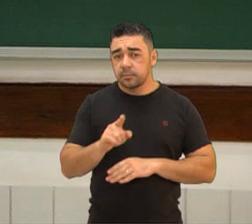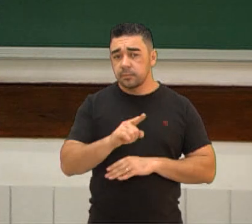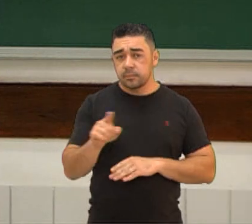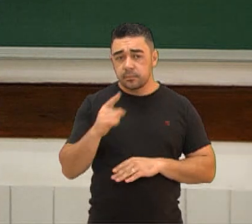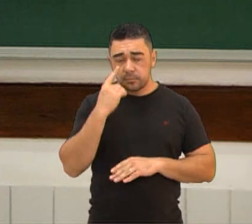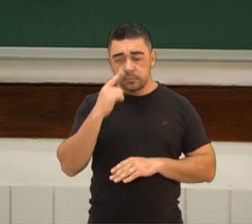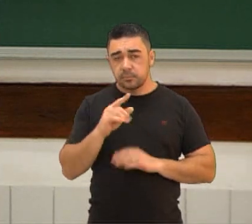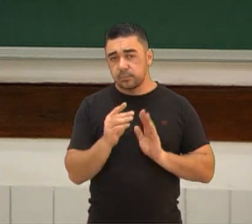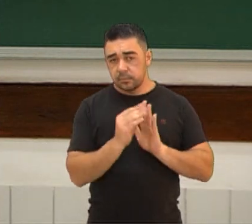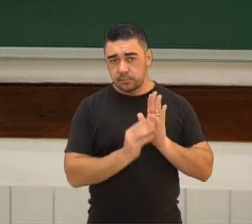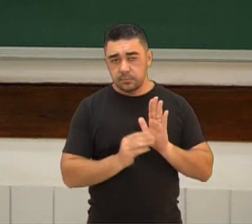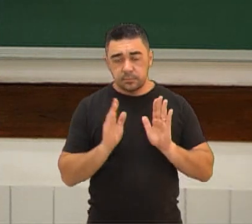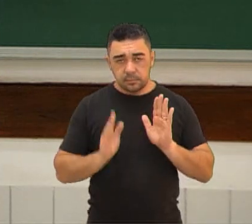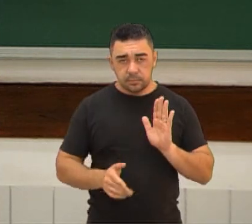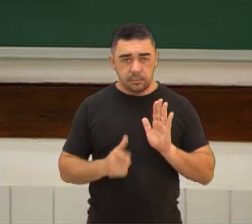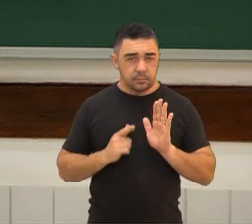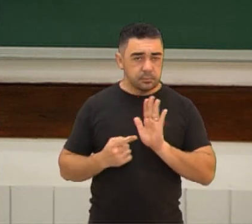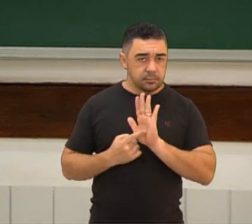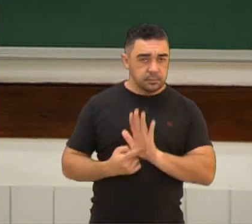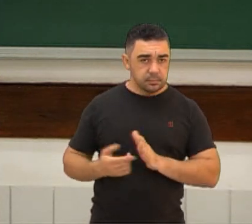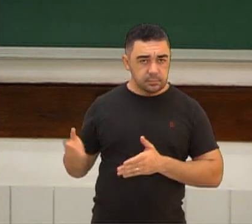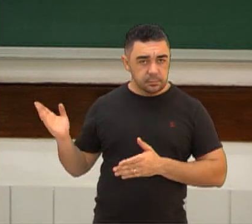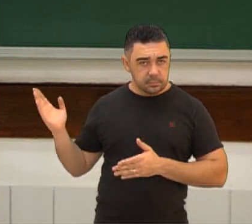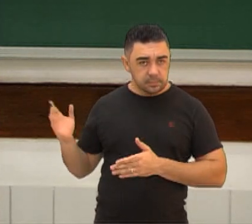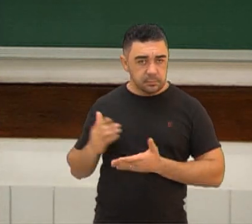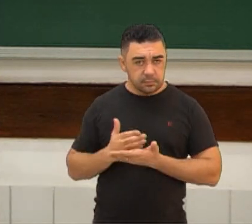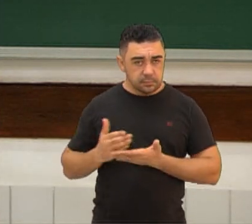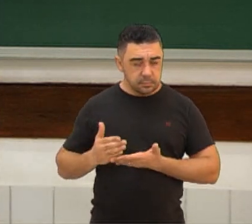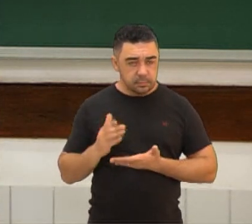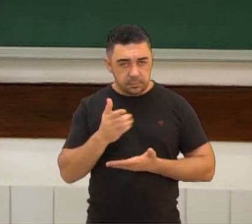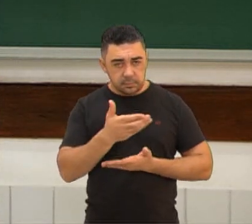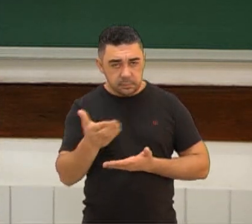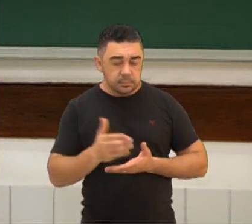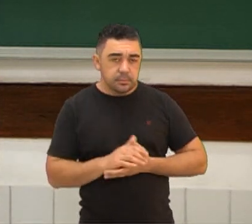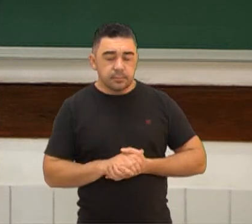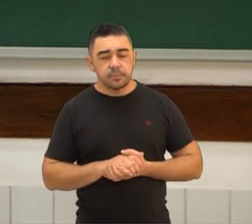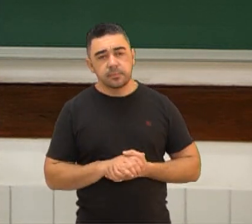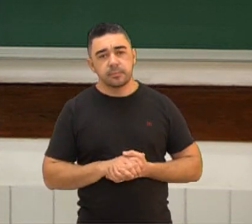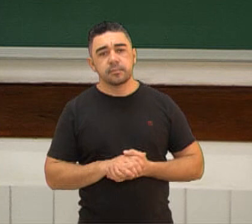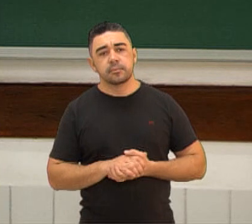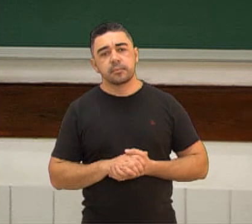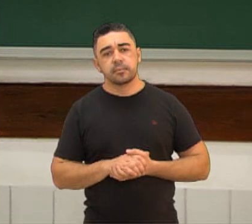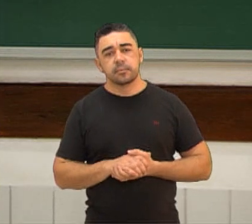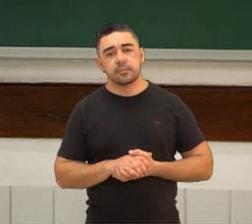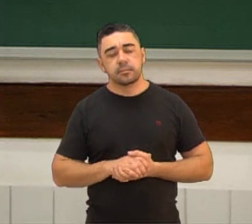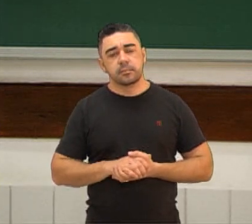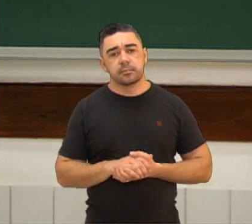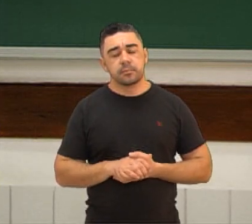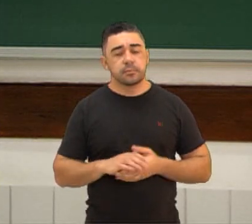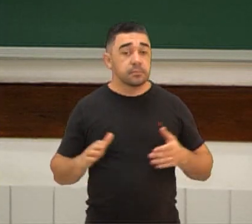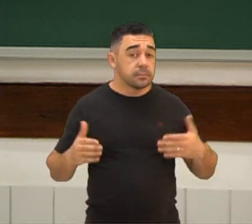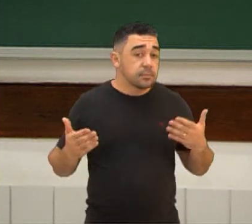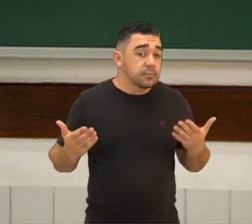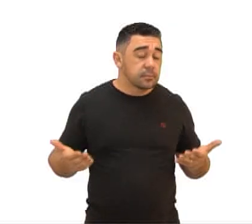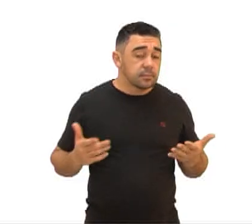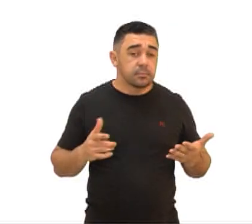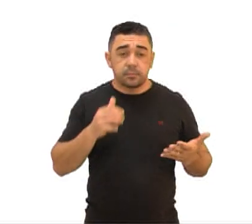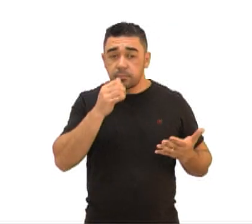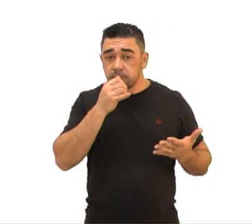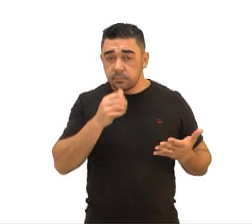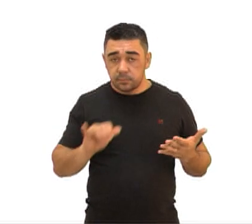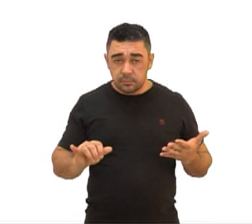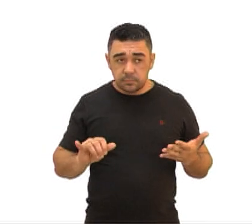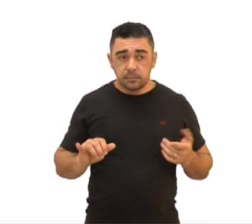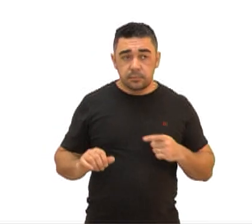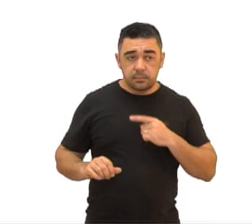todo o conteúdo que foi colocado ali no início para a gente. Então vamos lá. Qual é a corrente elétrica